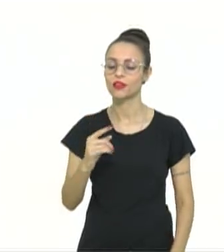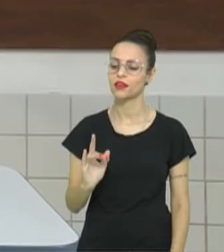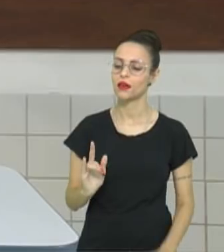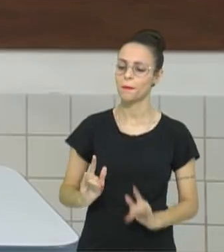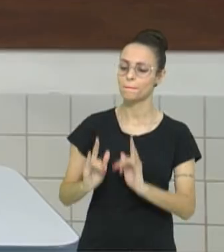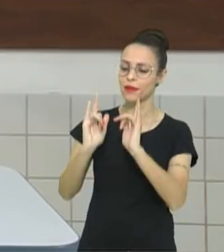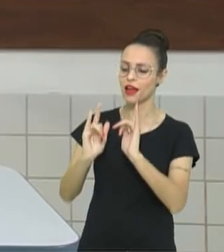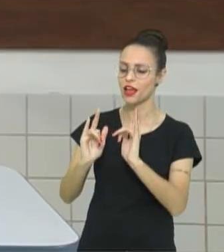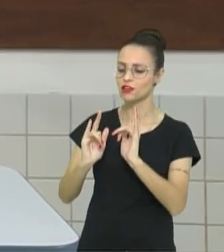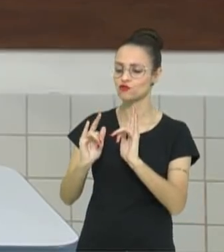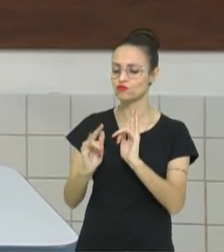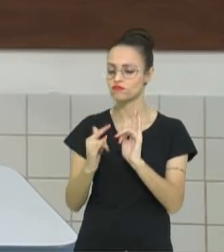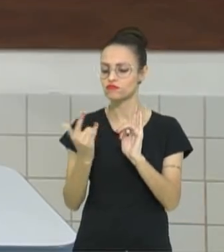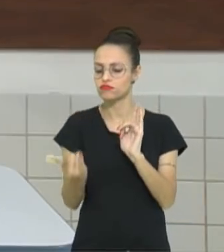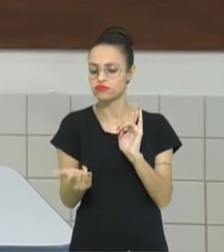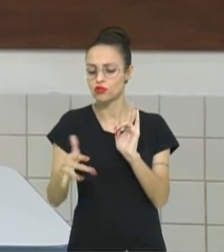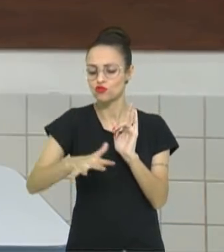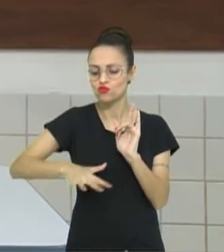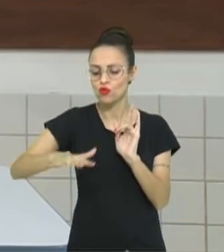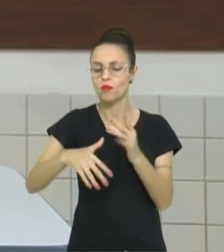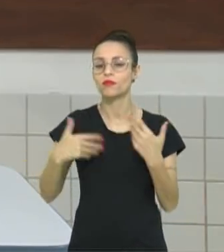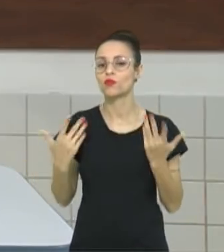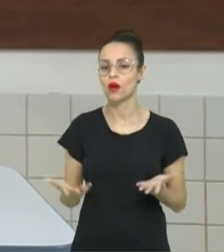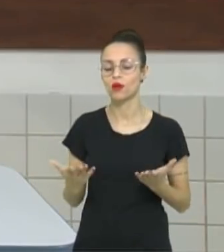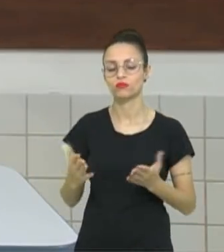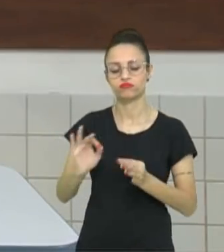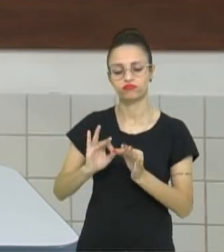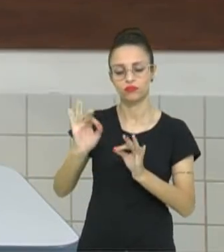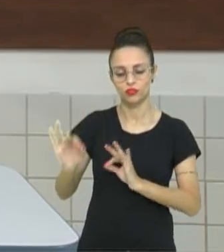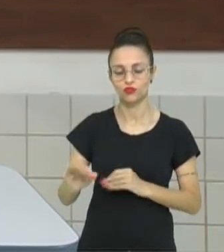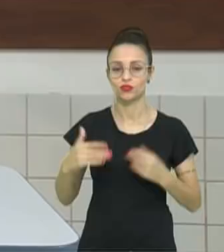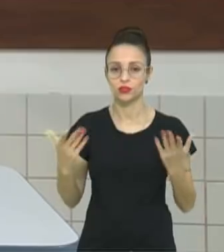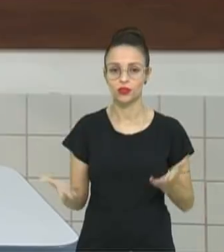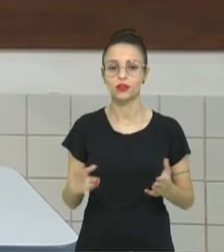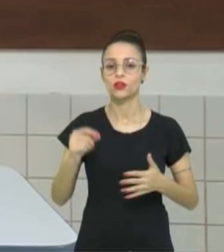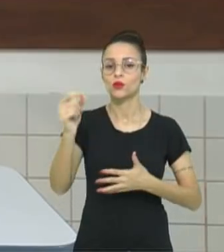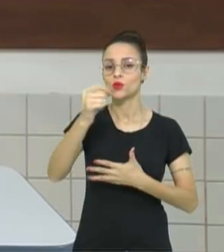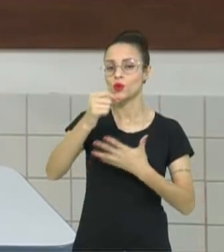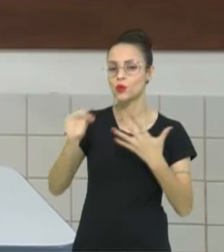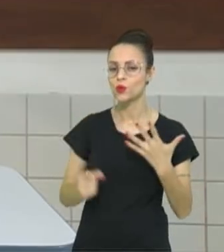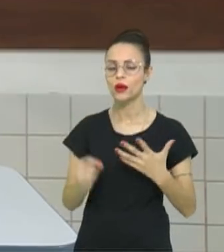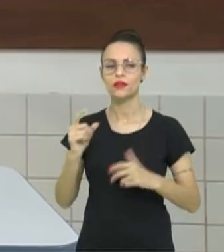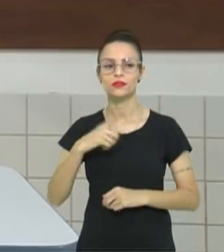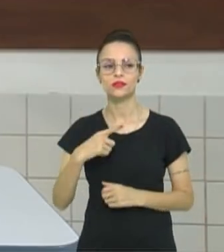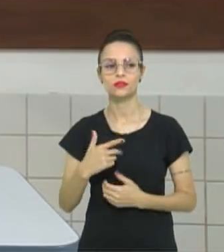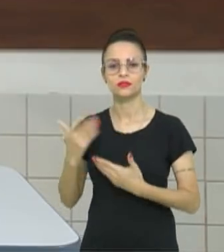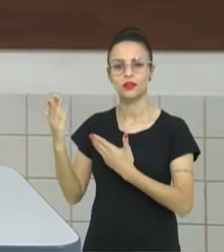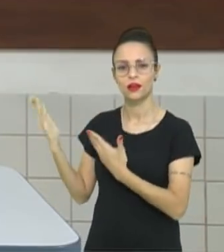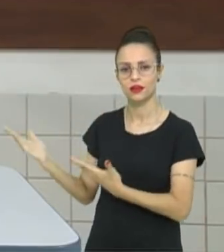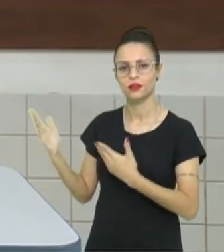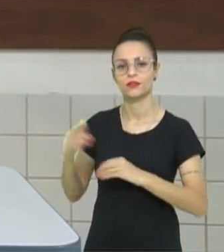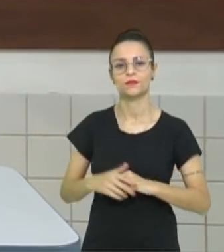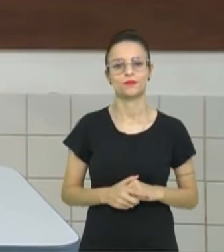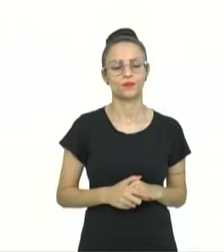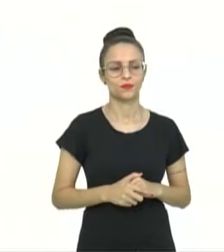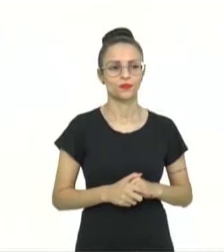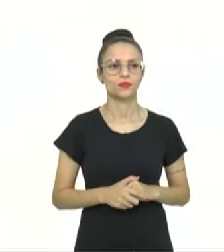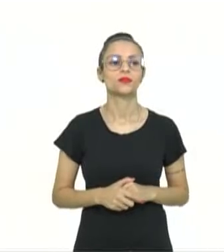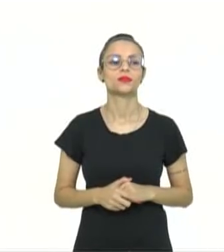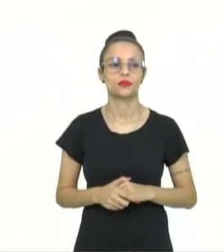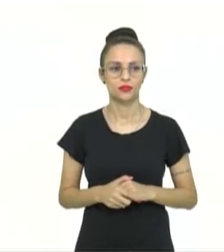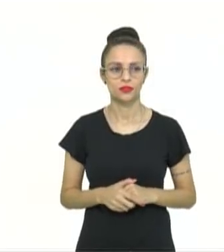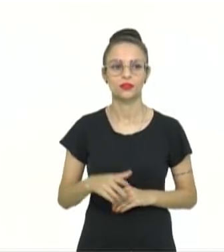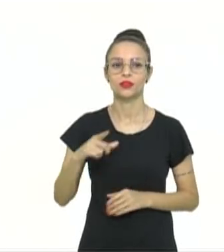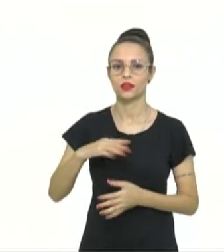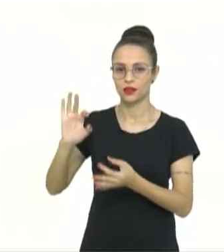prédio. Então, veja lá quais que são os elementos que tem nessa maquete do Júlio. Então, eu tenho